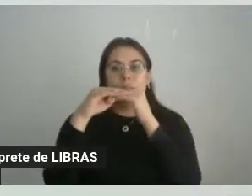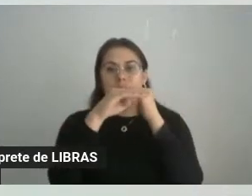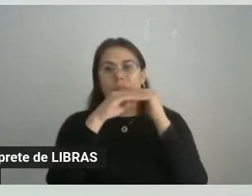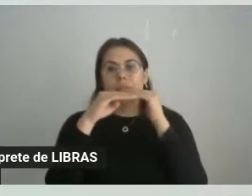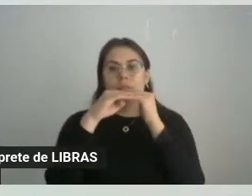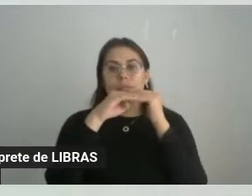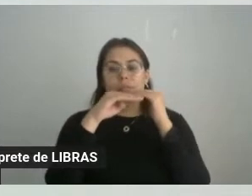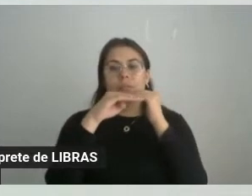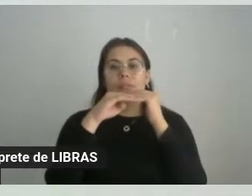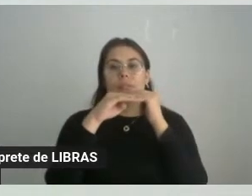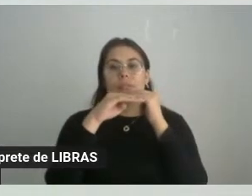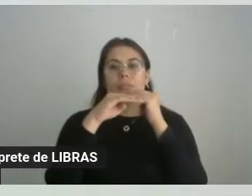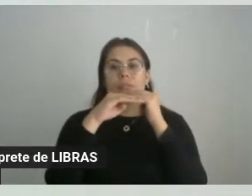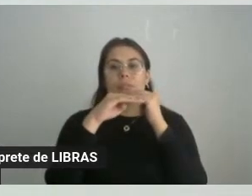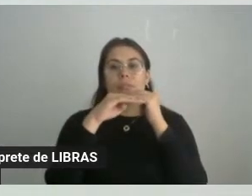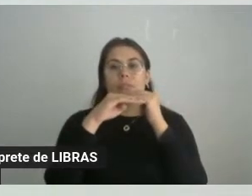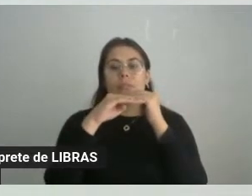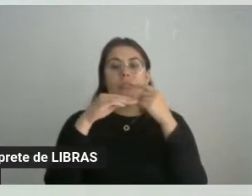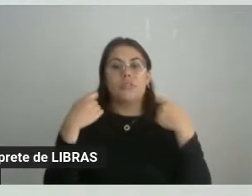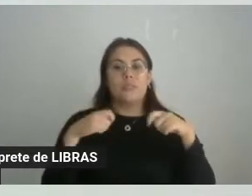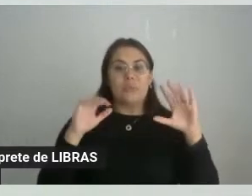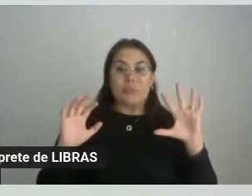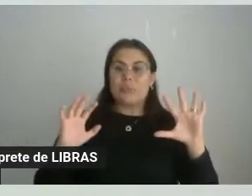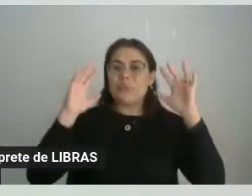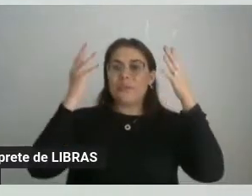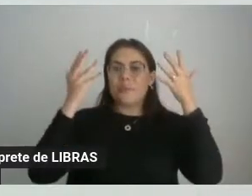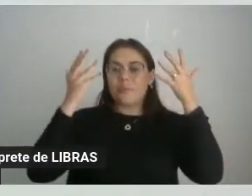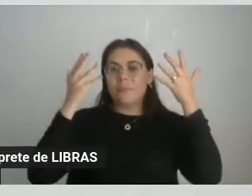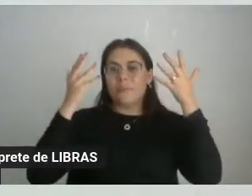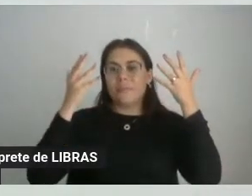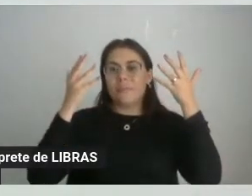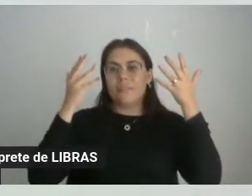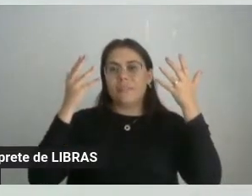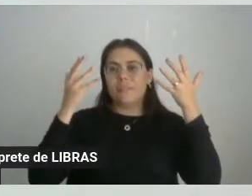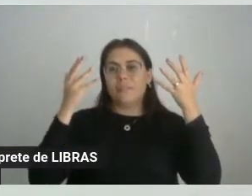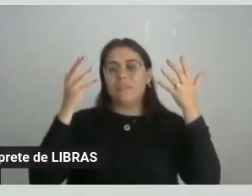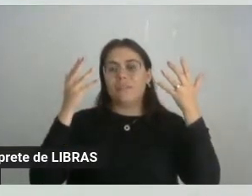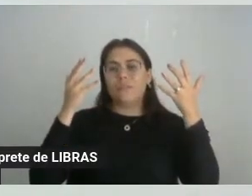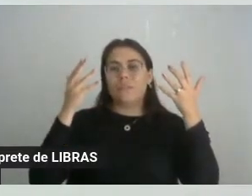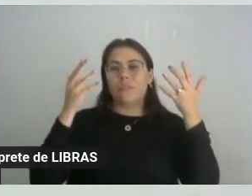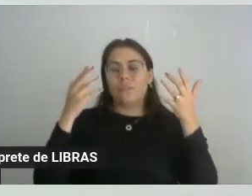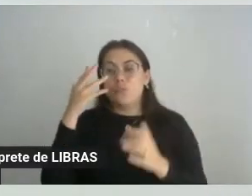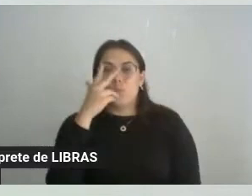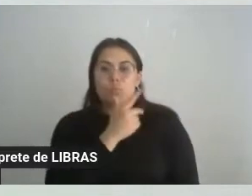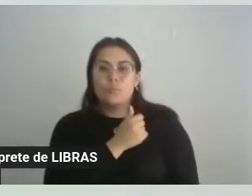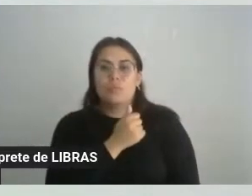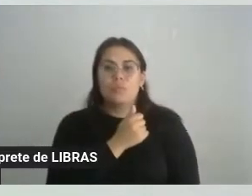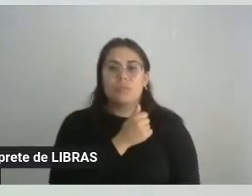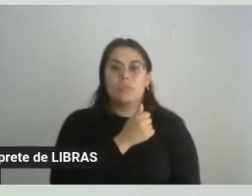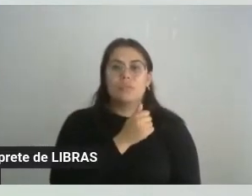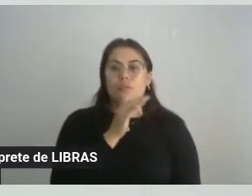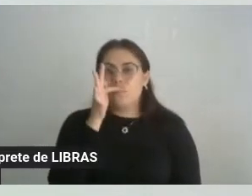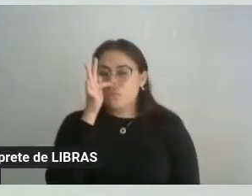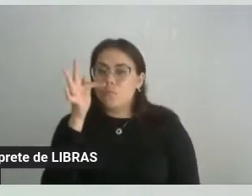gente possa deixar de comemorar o Dia Internacional da Mulher como o Dia Internacional da Mulher. Eu acho tudo muito bonito e gosto muito lá de receber flores, de